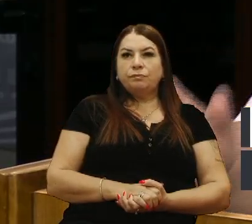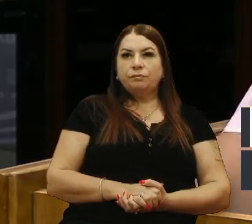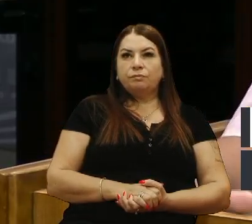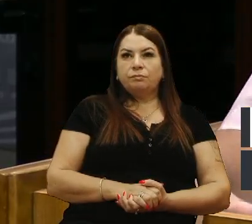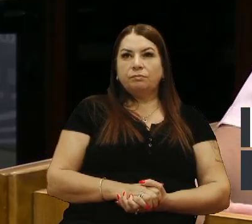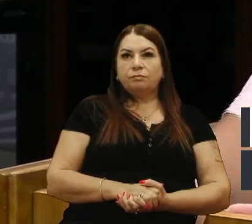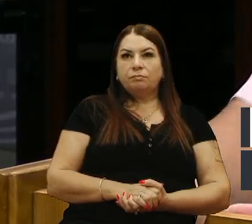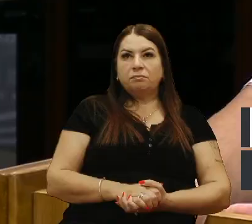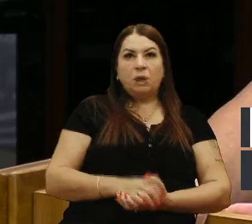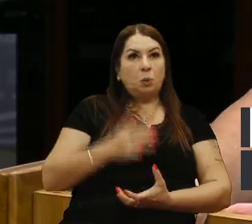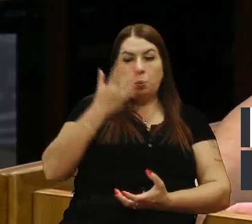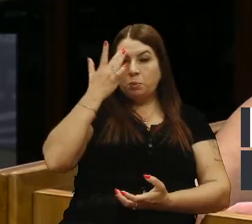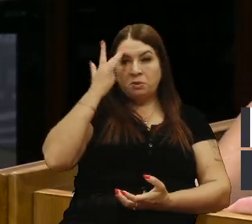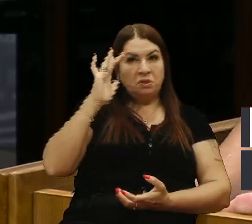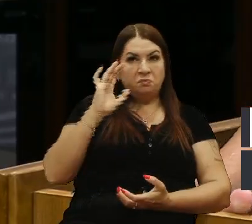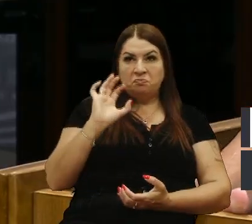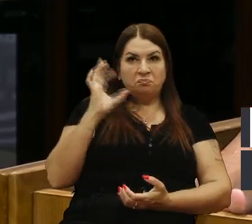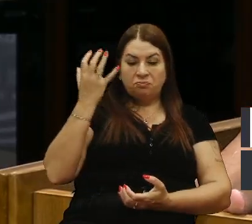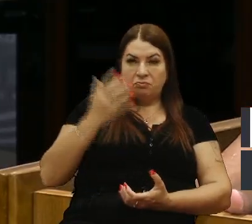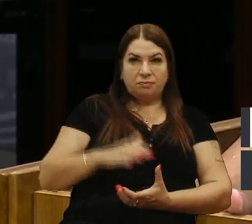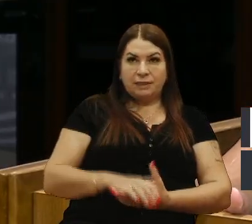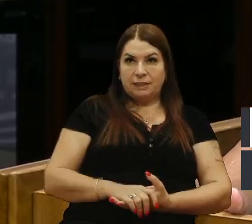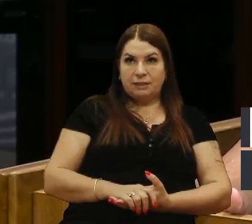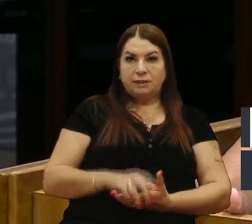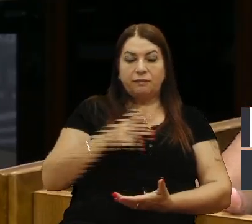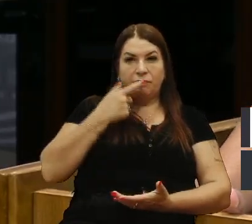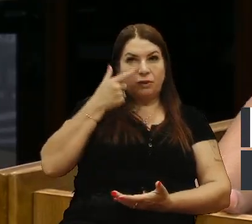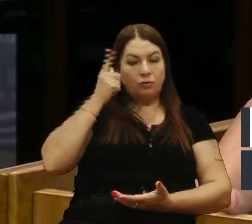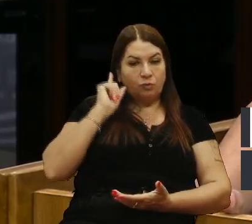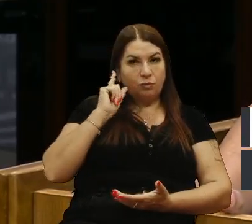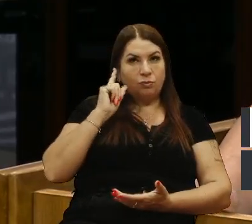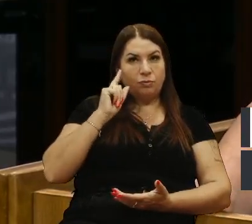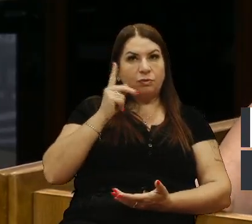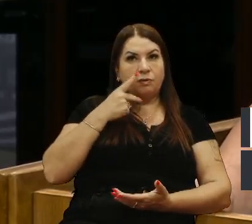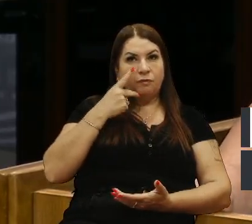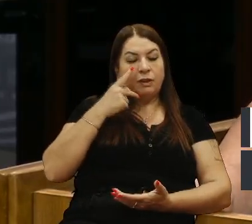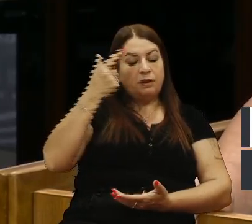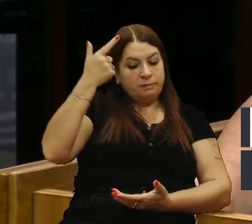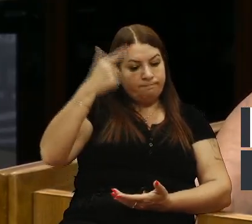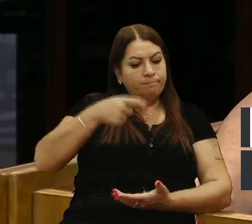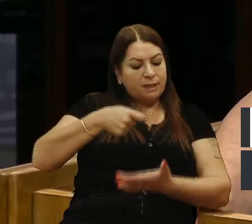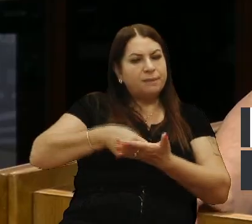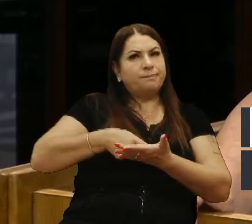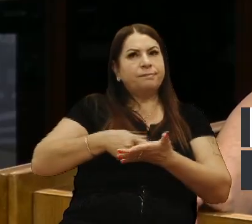Eu não sei o que acontece. Eu falei ontem, mas eu vou ser mais emblemático.